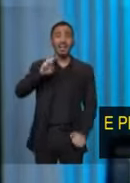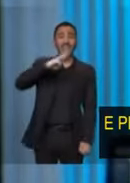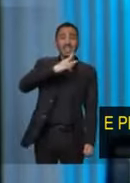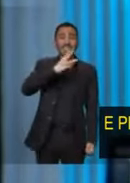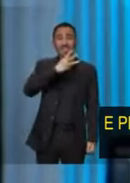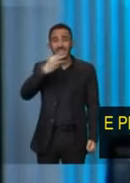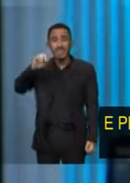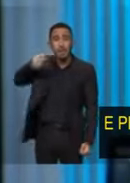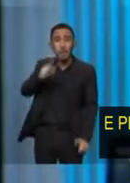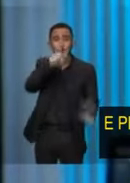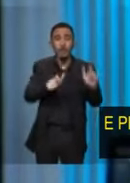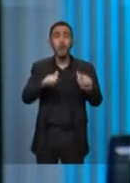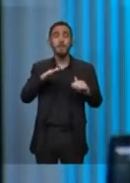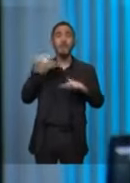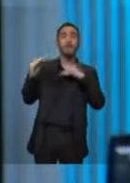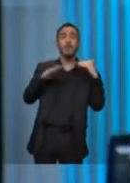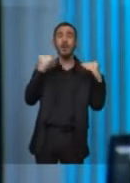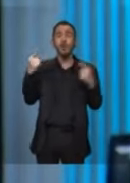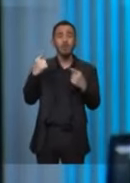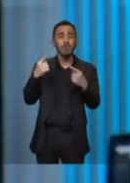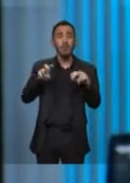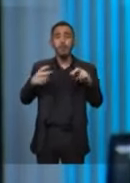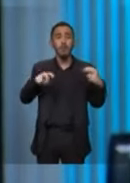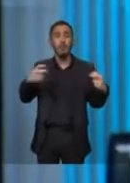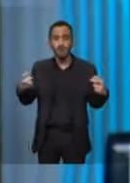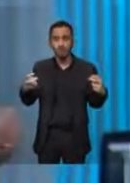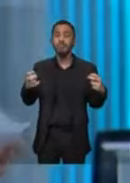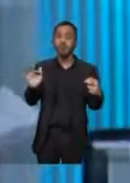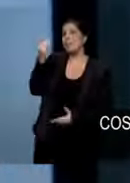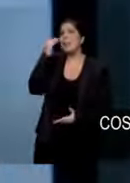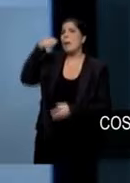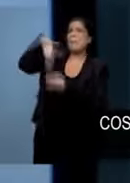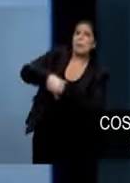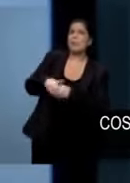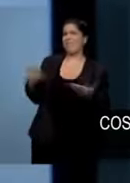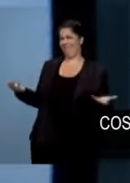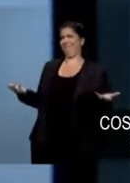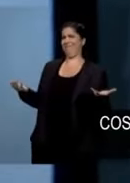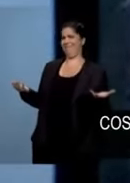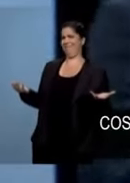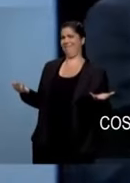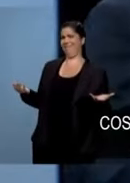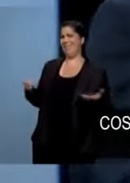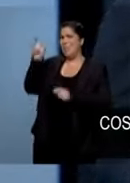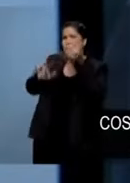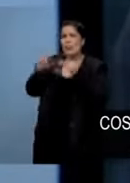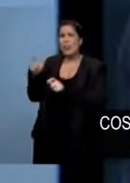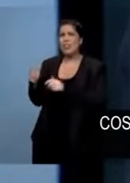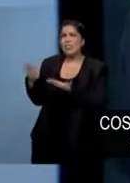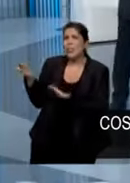pessoas morresse sem necessidade desse país e um dia você pagará por isso o que que fica para os jovens do Brasil